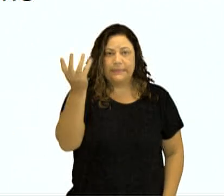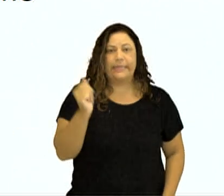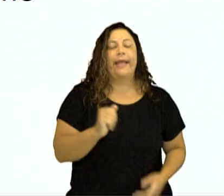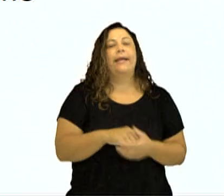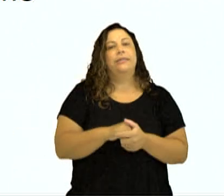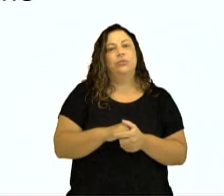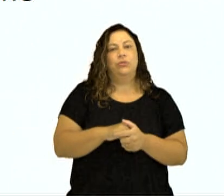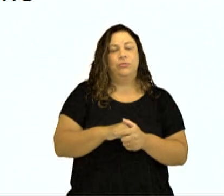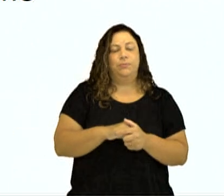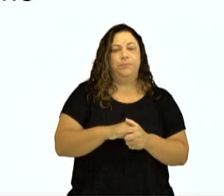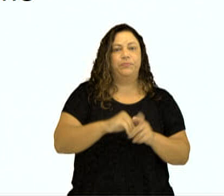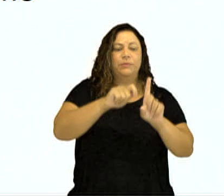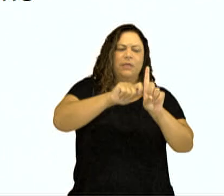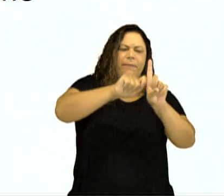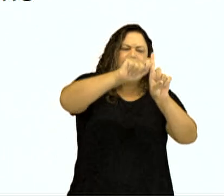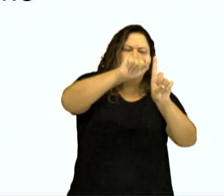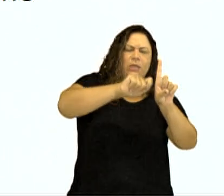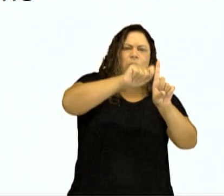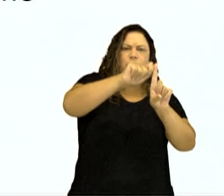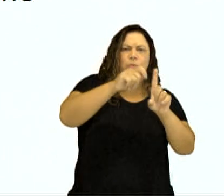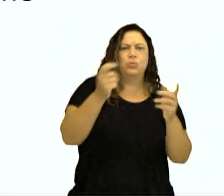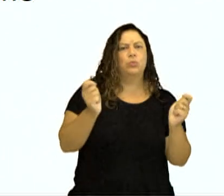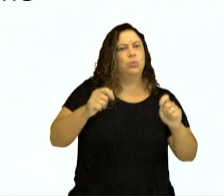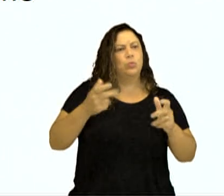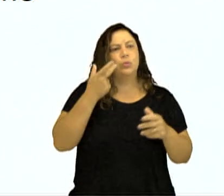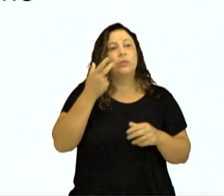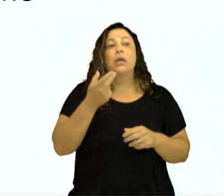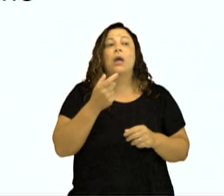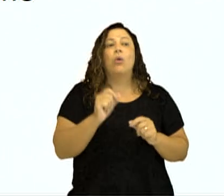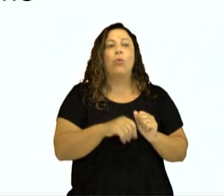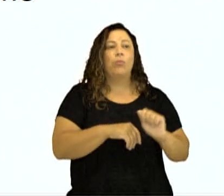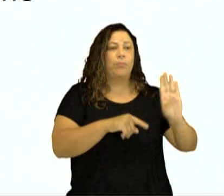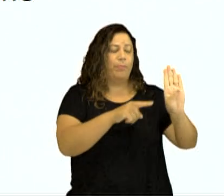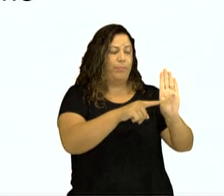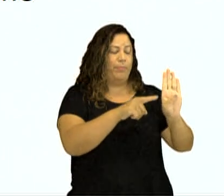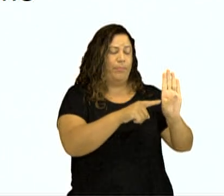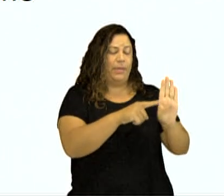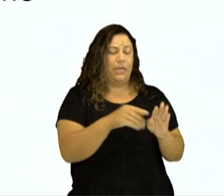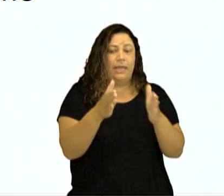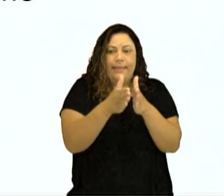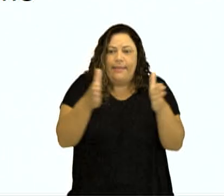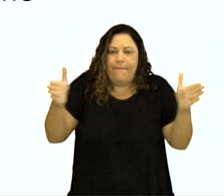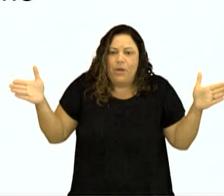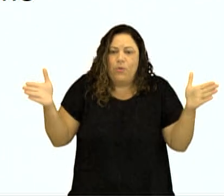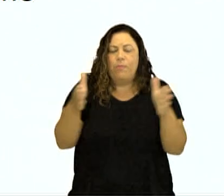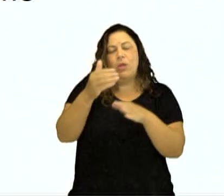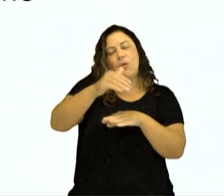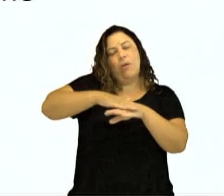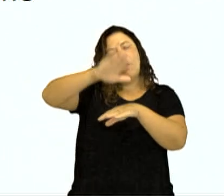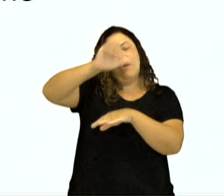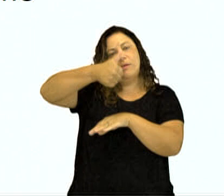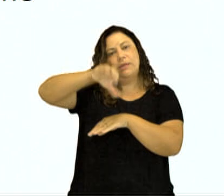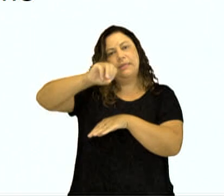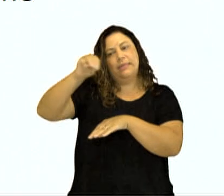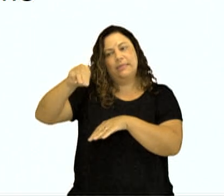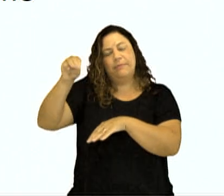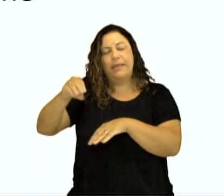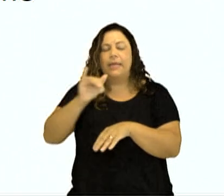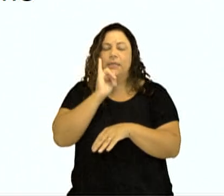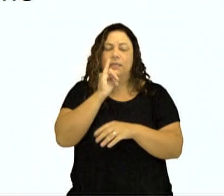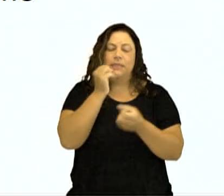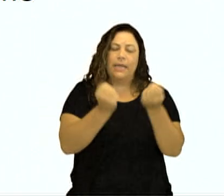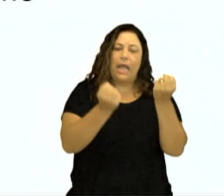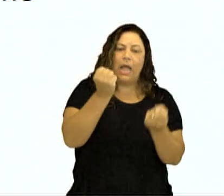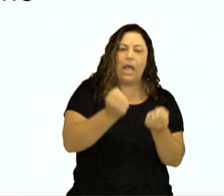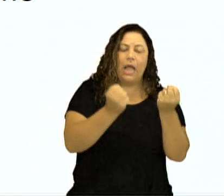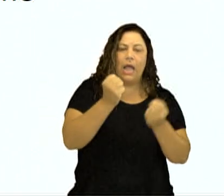entre outros. Ou o que está na letra B? Coisas com tamanho maior que 10 metros, como carros,